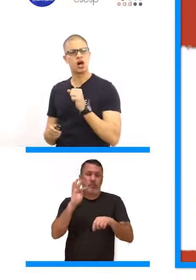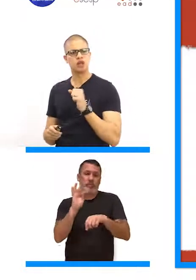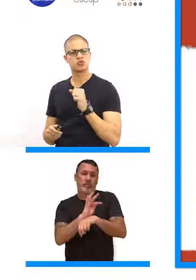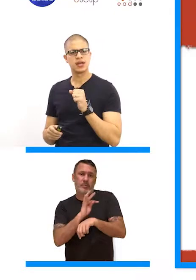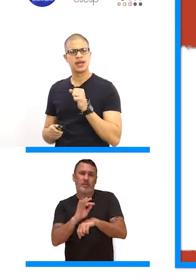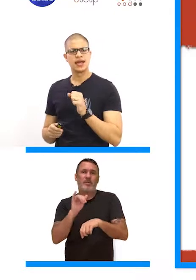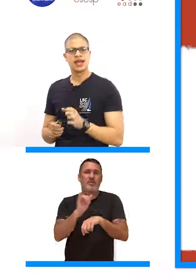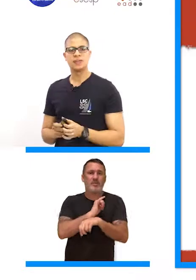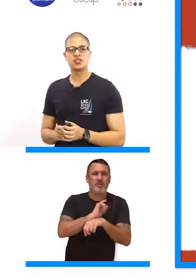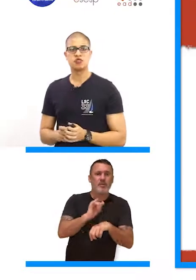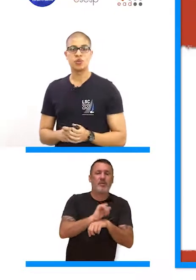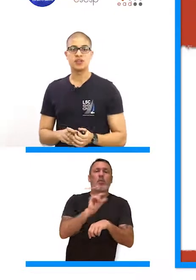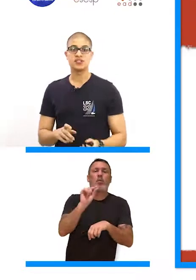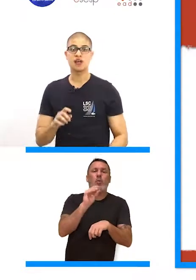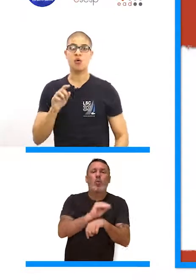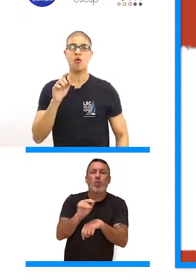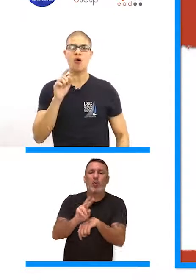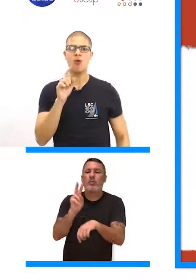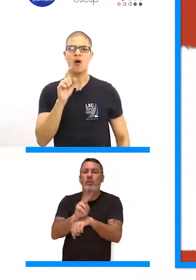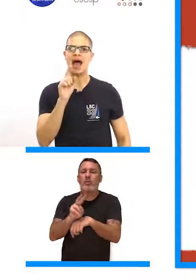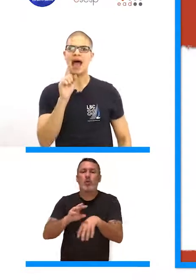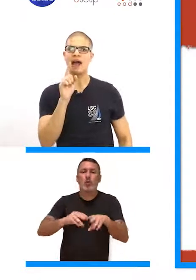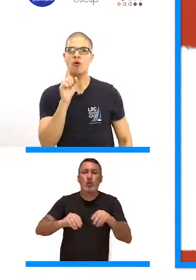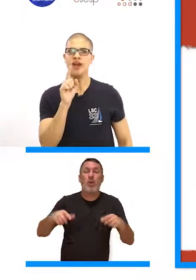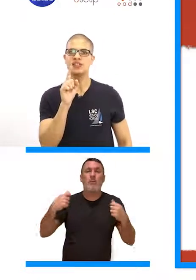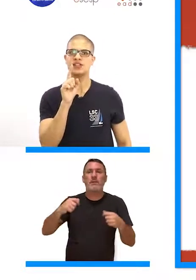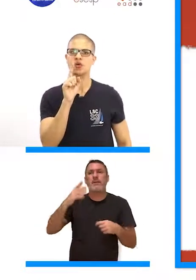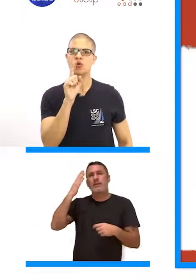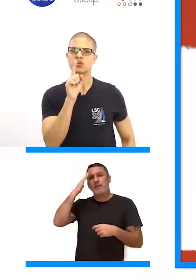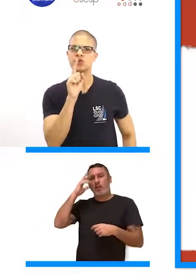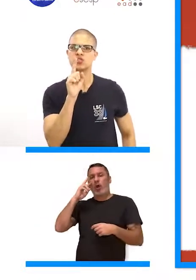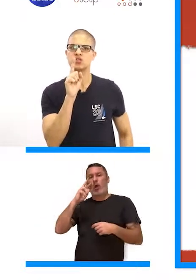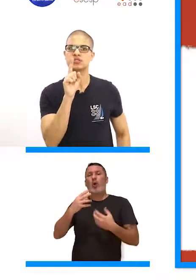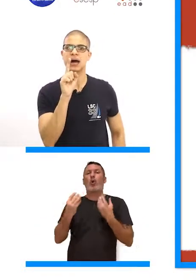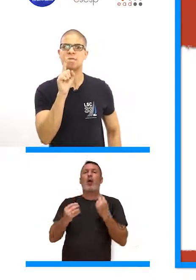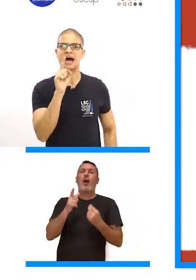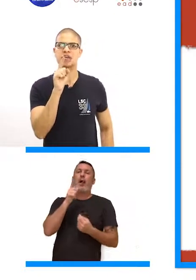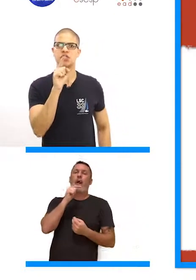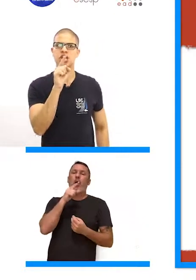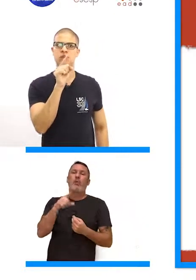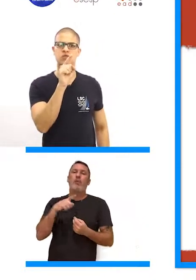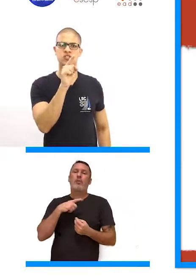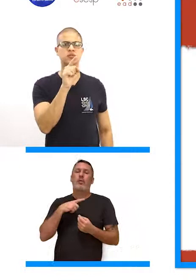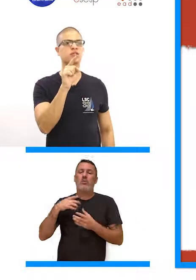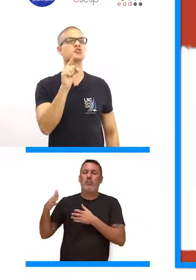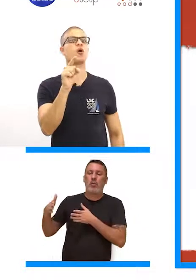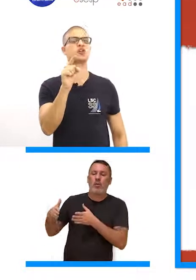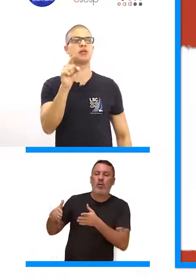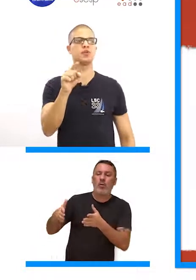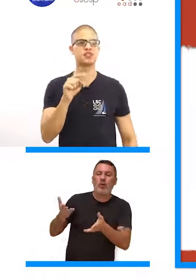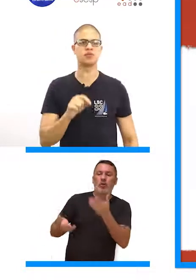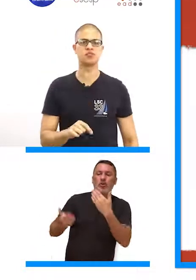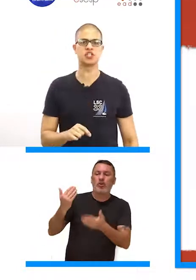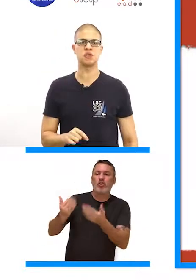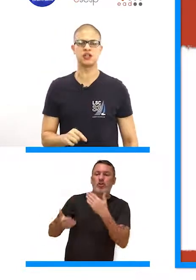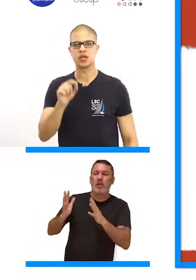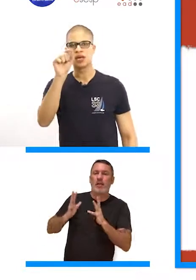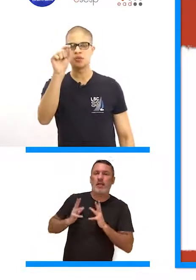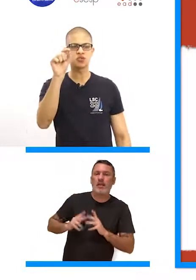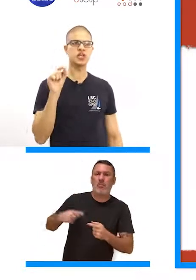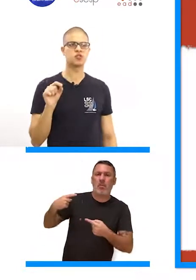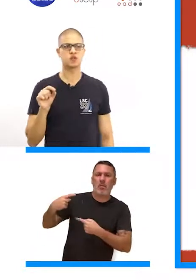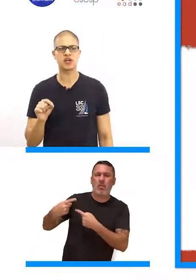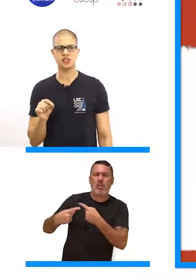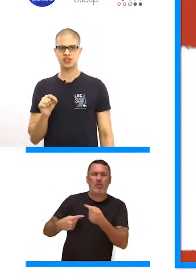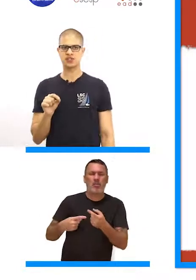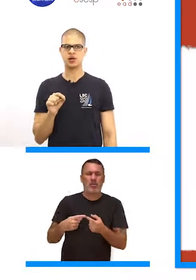dos solos, é preciso conhecer como a água executa o seu trabalho de remoção, transporte e deposição de sedimentos.